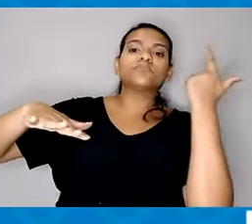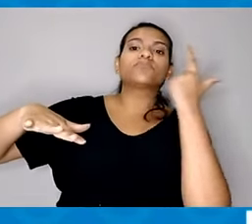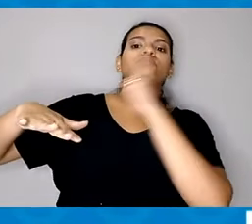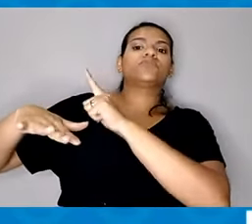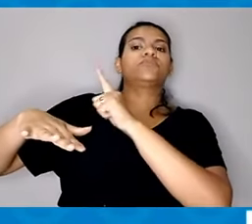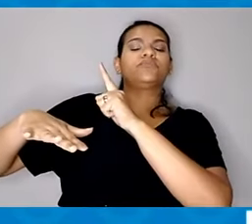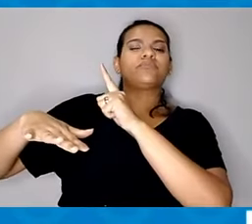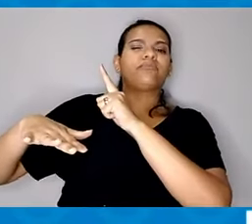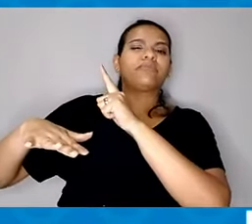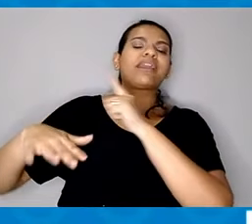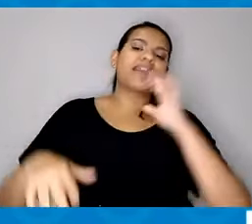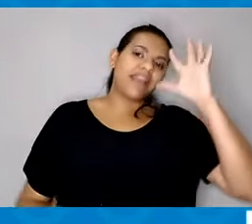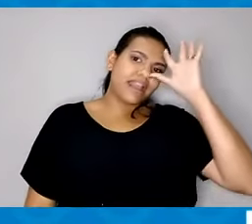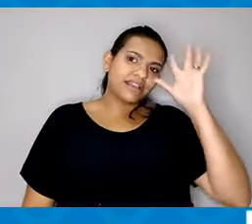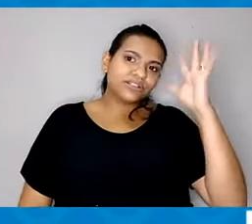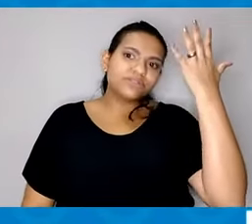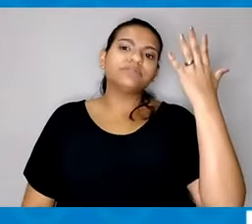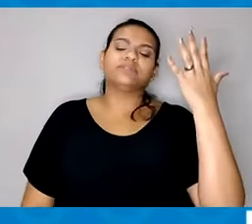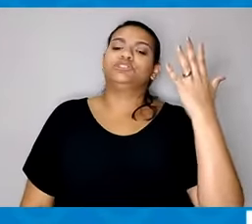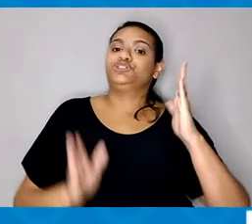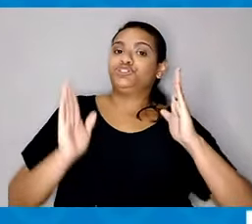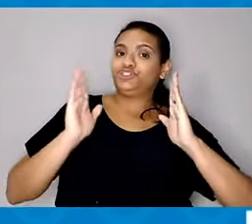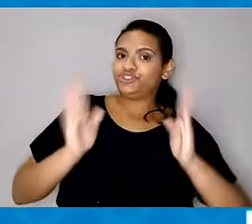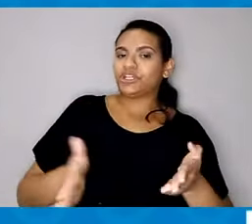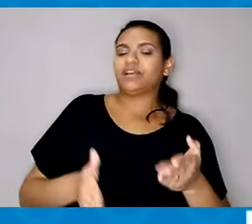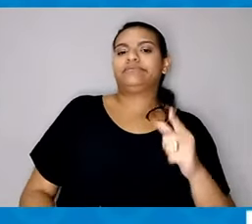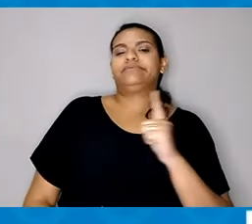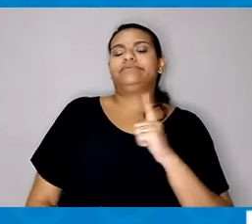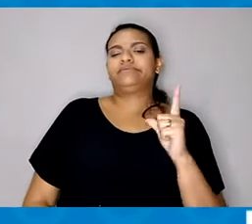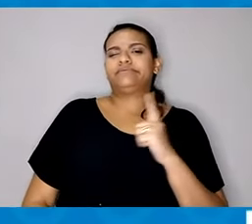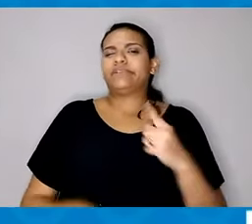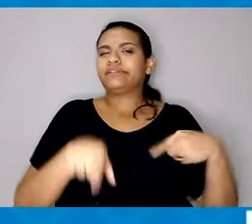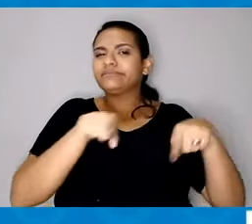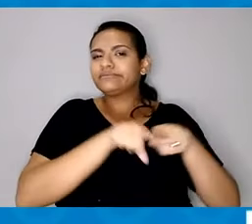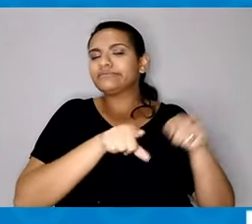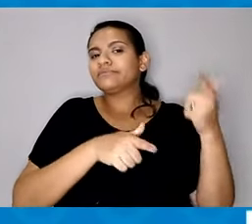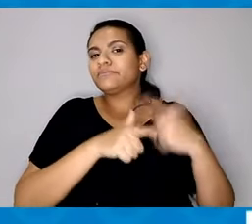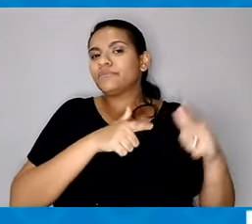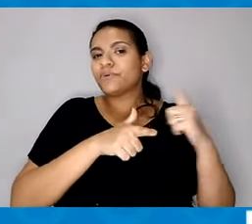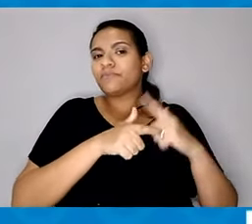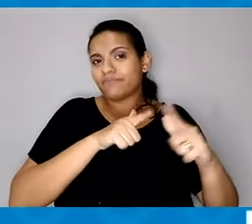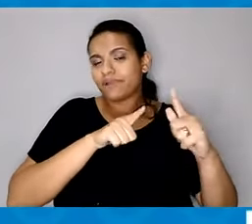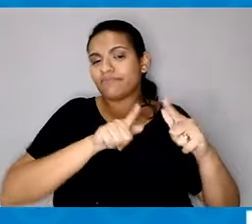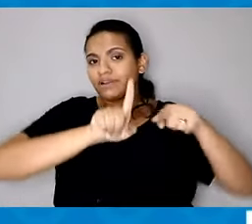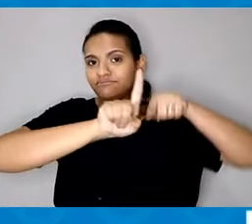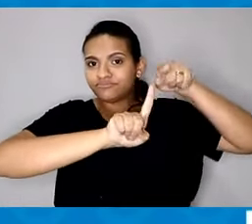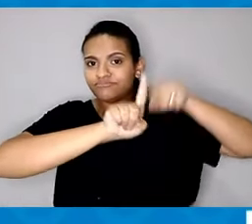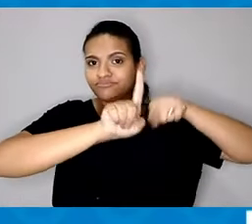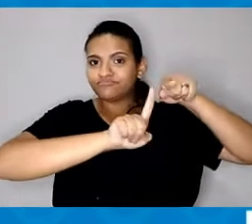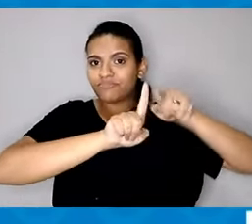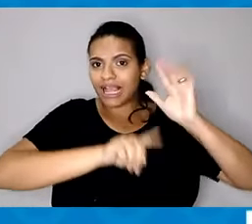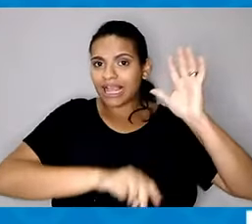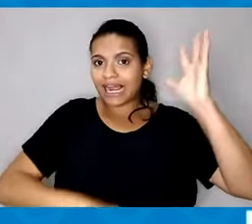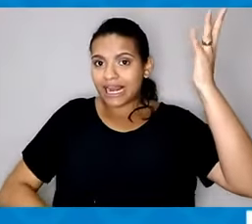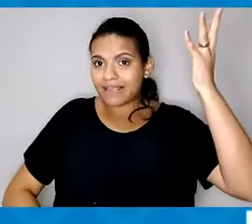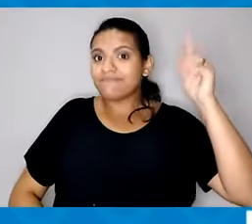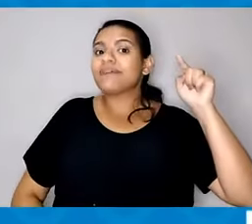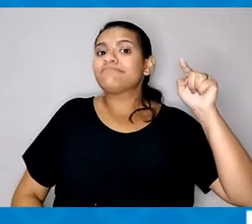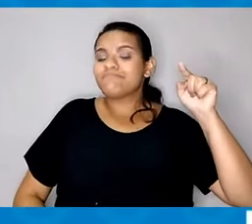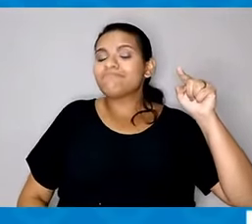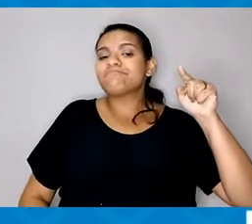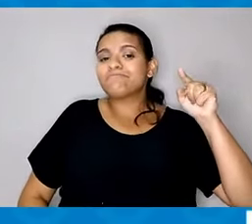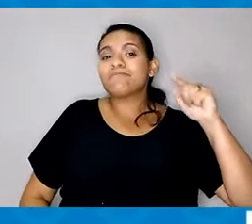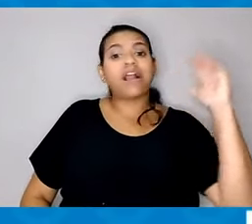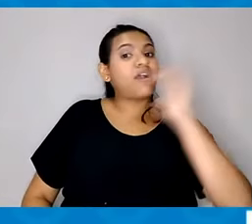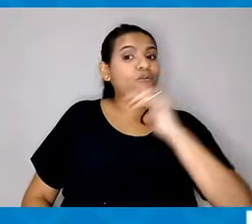grandes demandas. A gente está na beira de emergências climáticas também, que vão. A gente precisa de muita gente pensando sobre isso. Então,